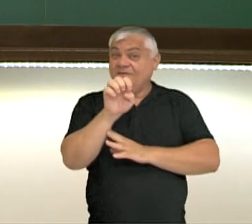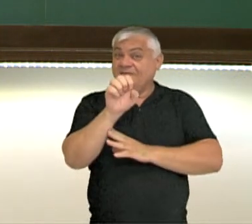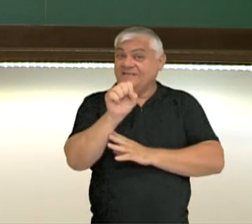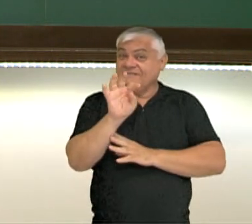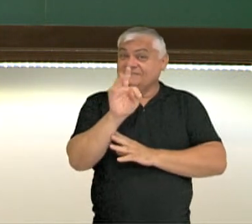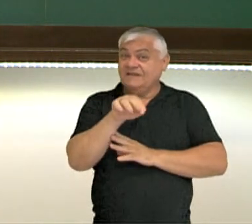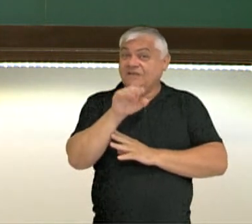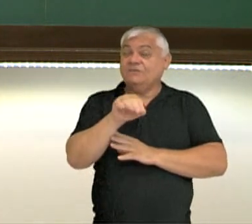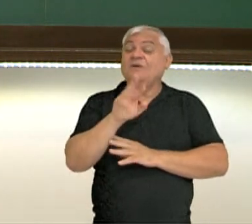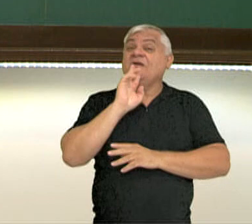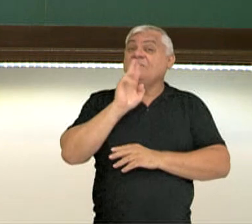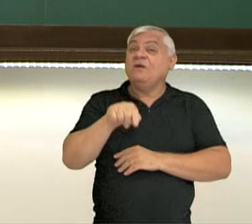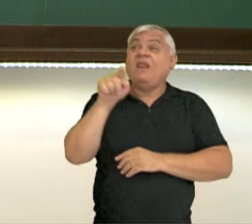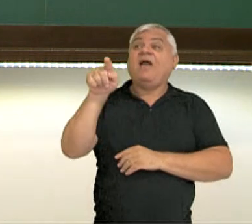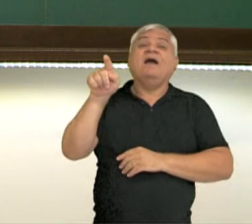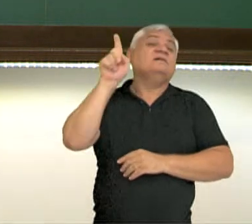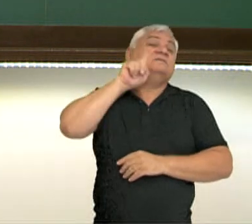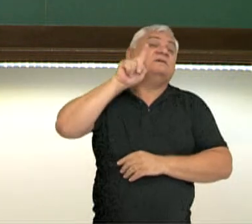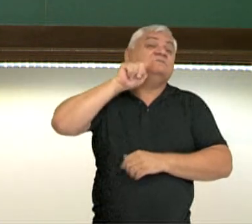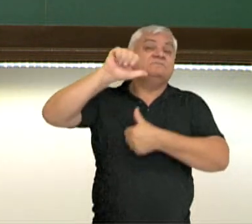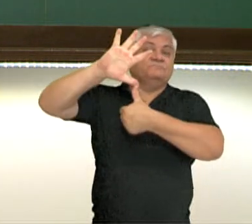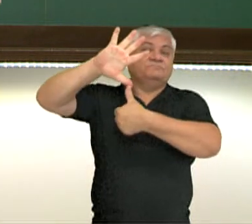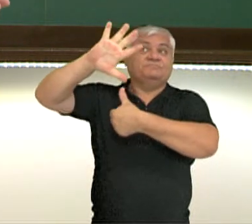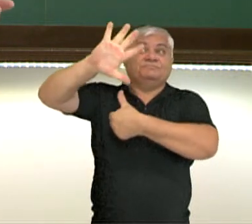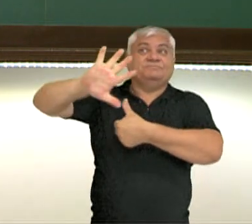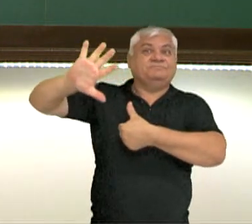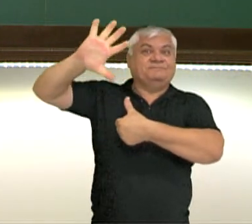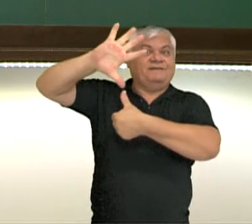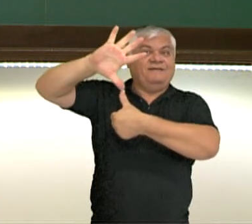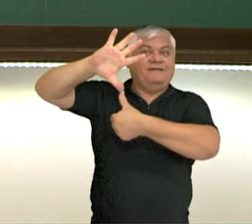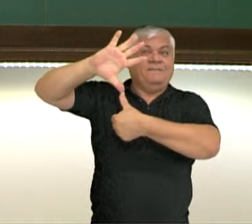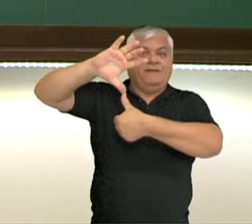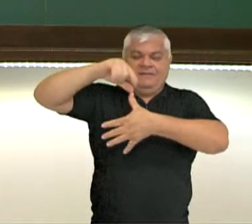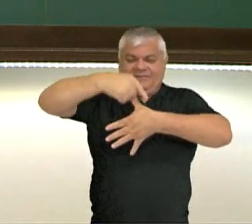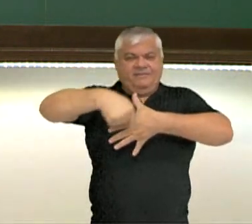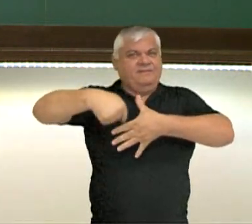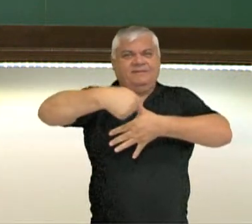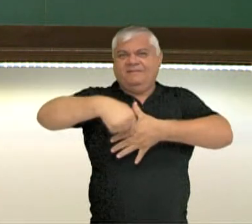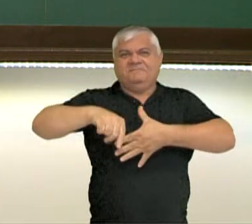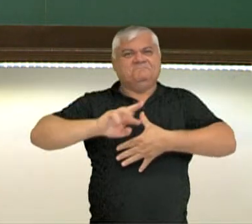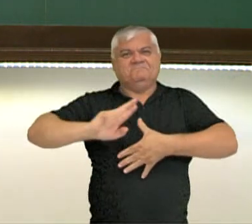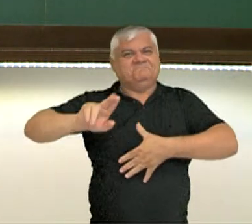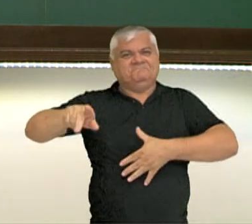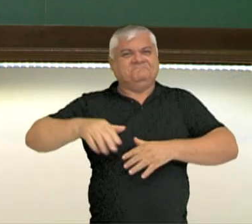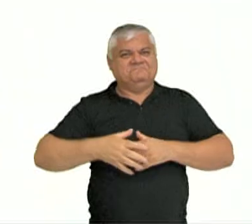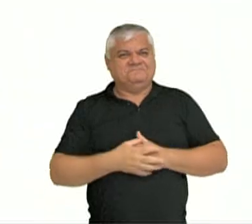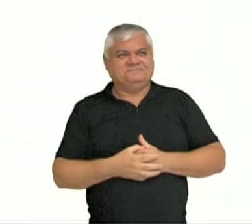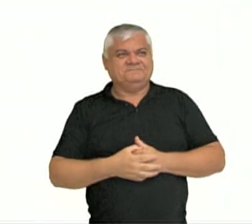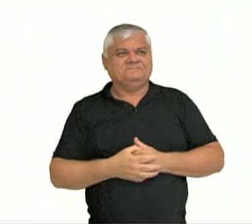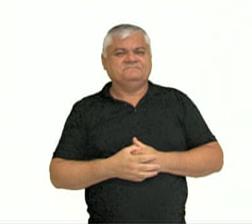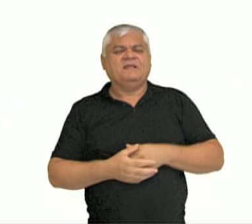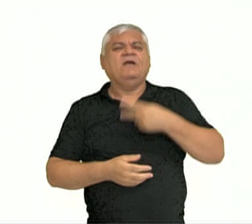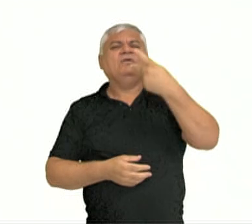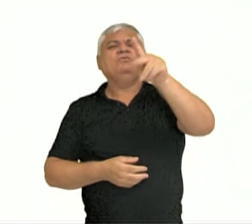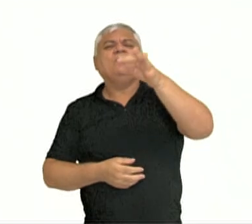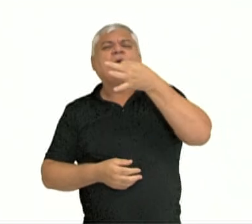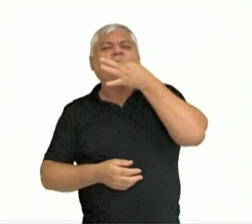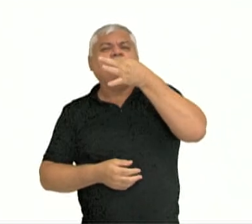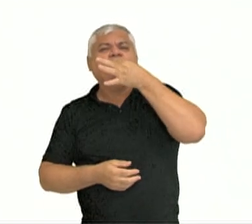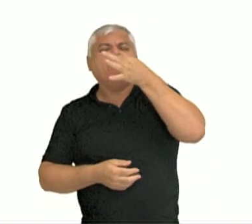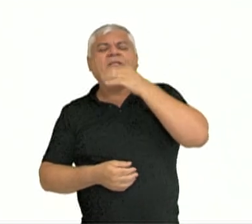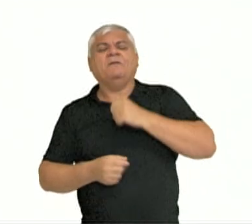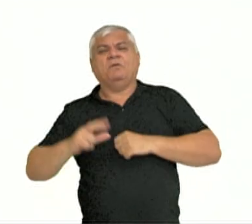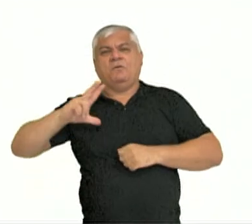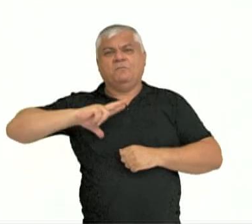dos Estados Unidos, da região da América do Norte, mas da América Latina não. Qual a sua opinião sobre a formação de que os